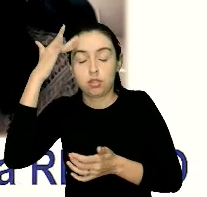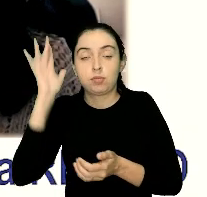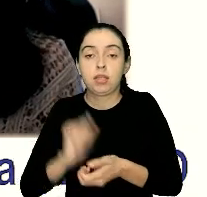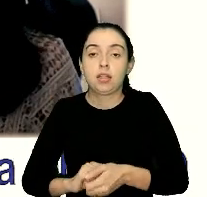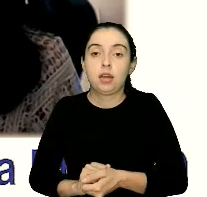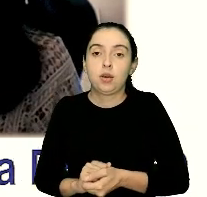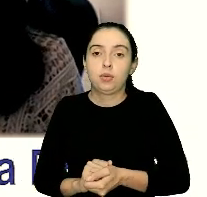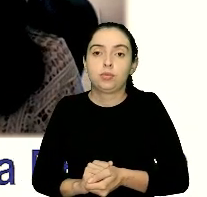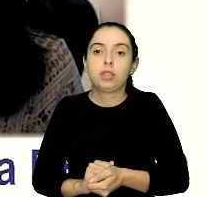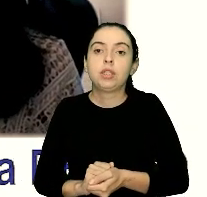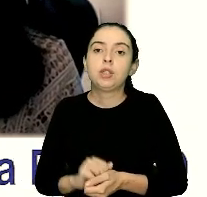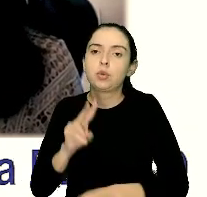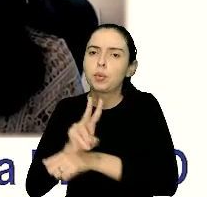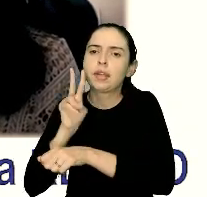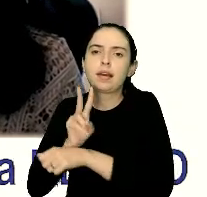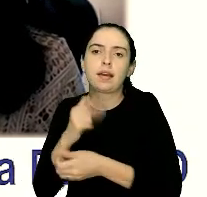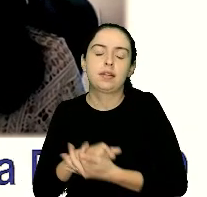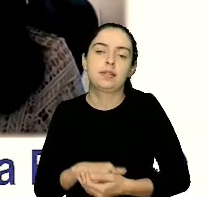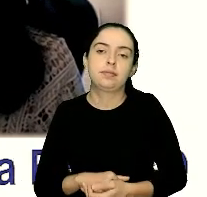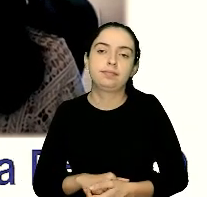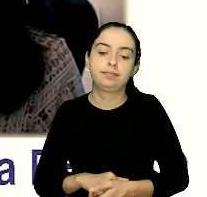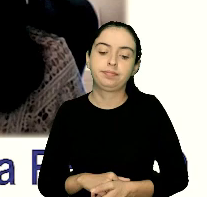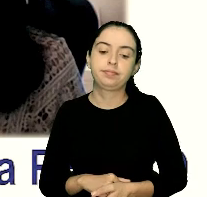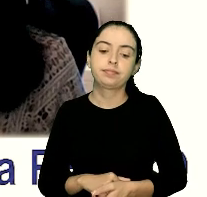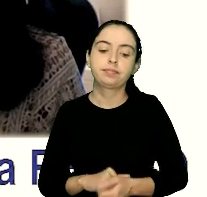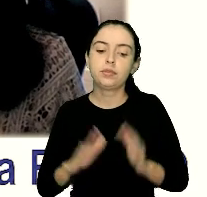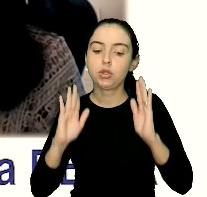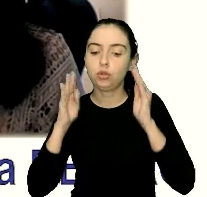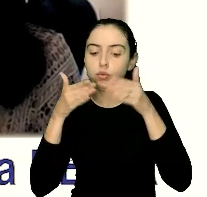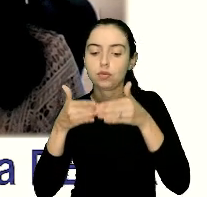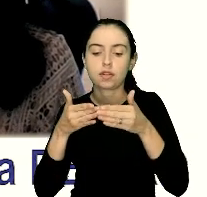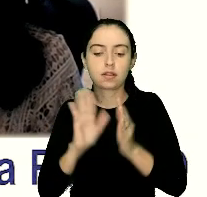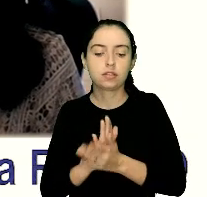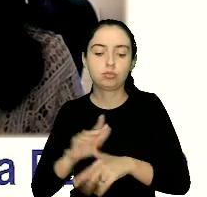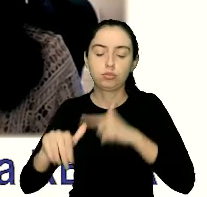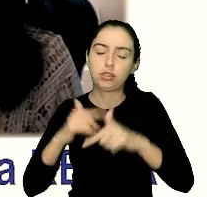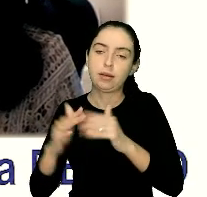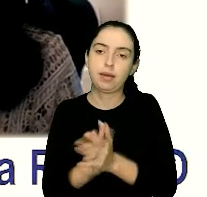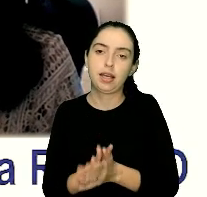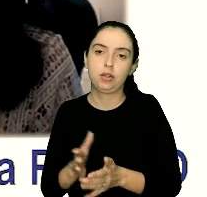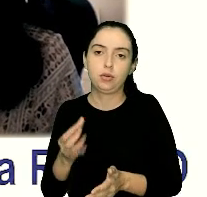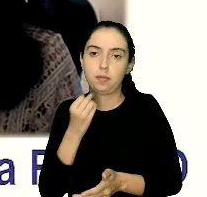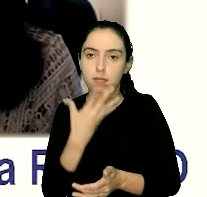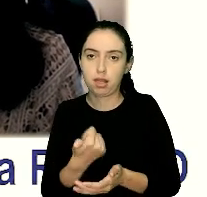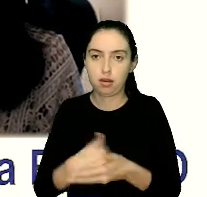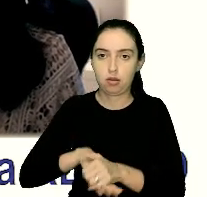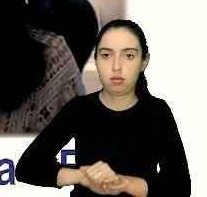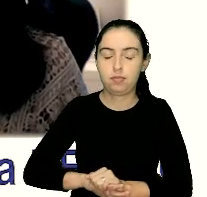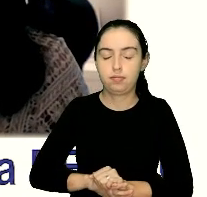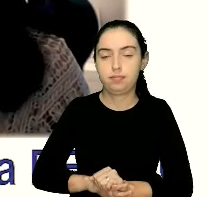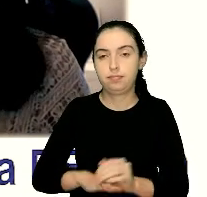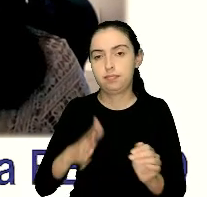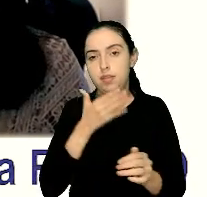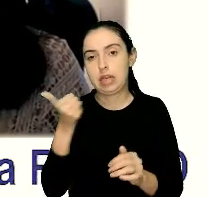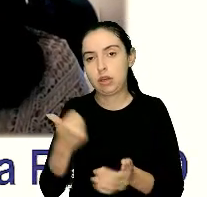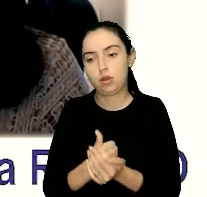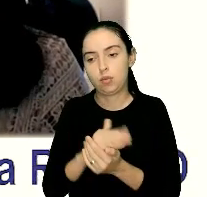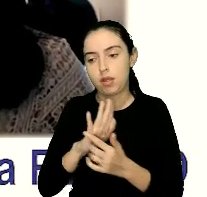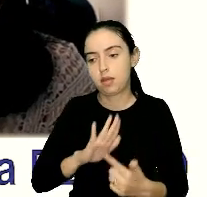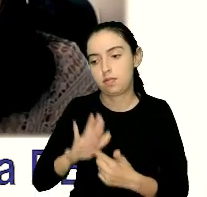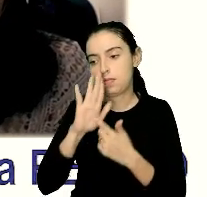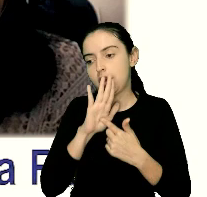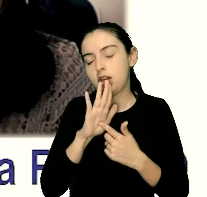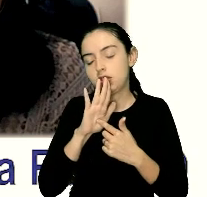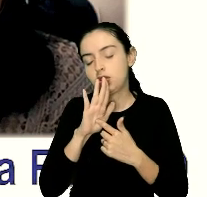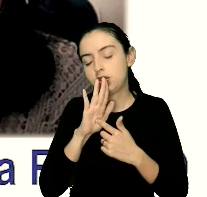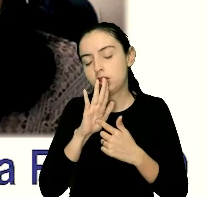tem diretamente a ver com sua produtividade no trabalho, não é? Com a imagem da instituição,